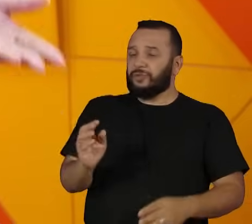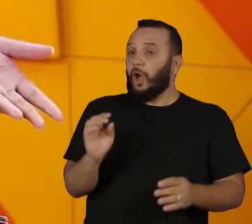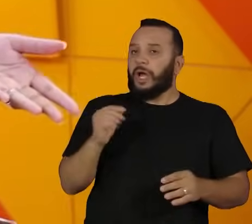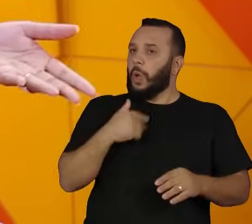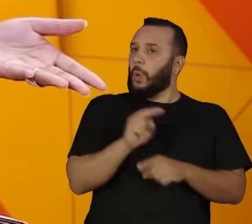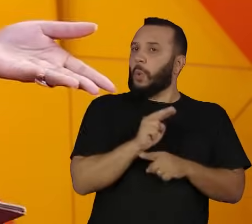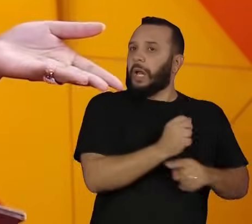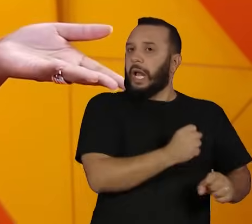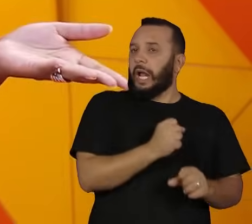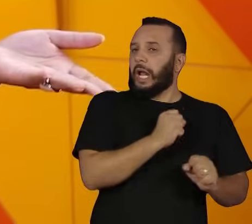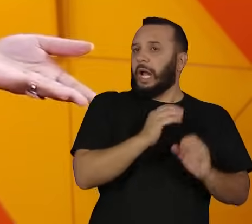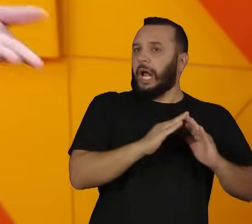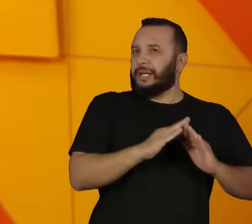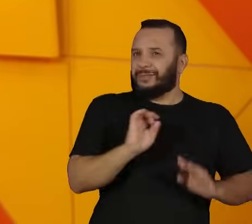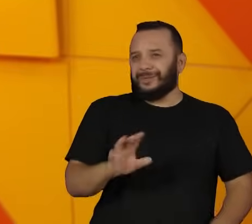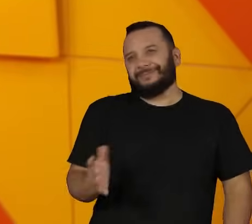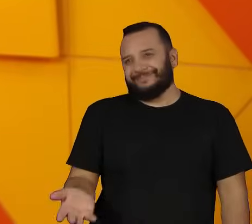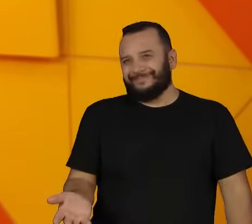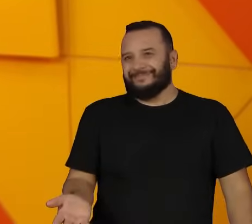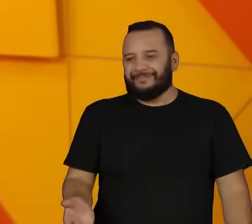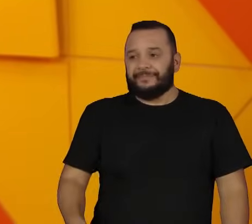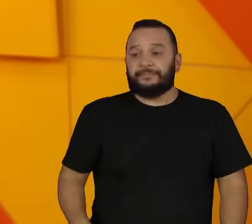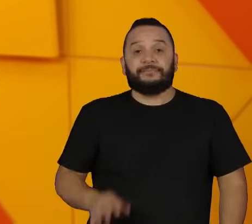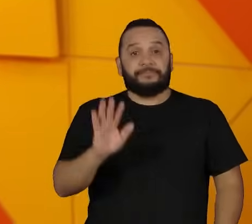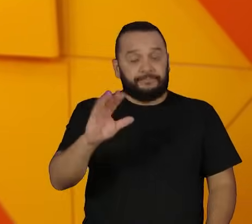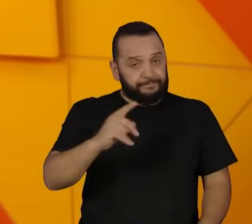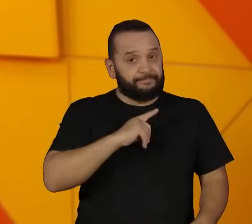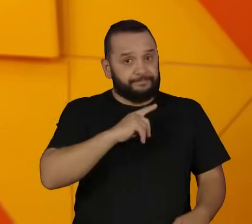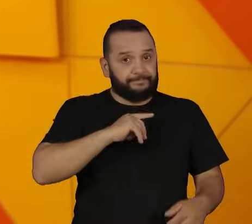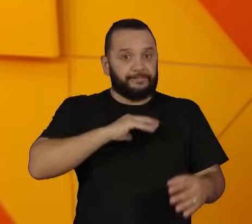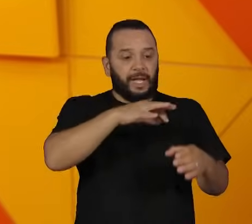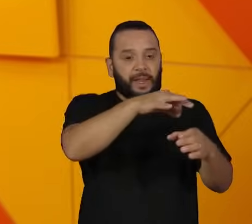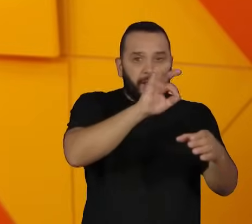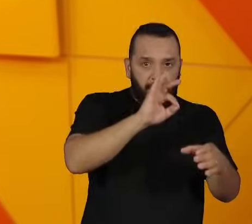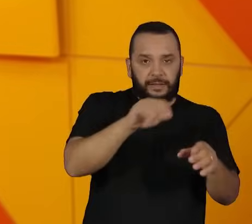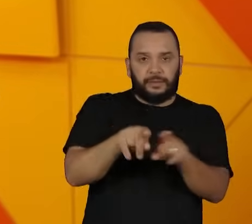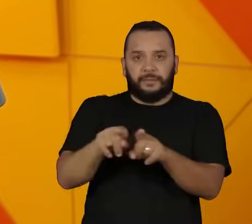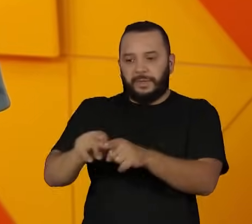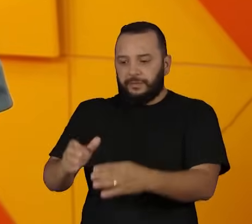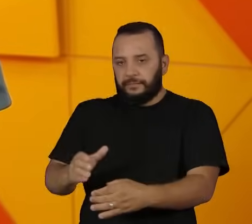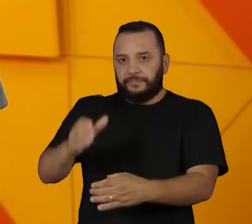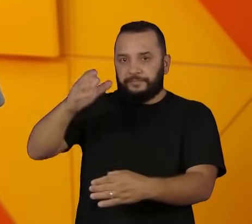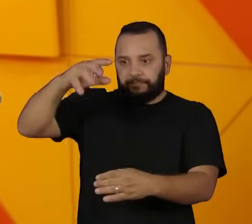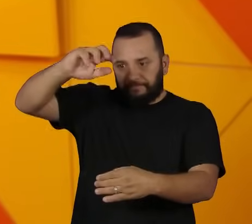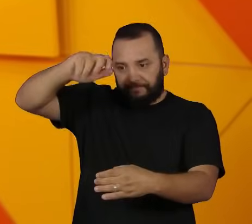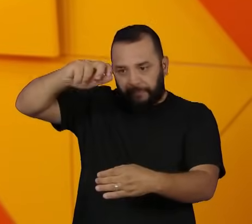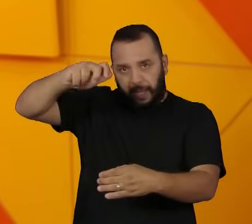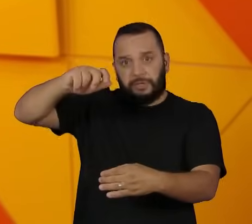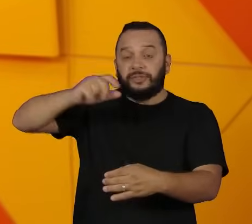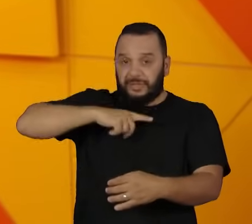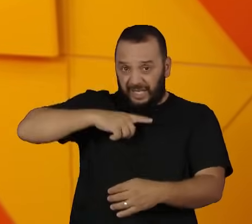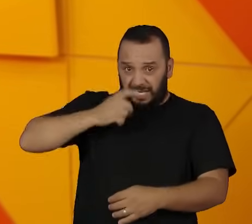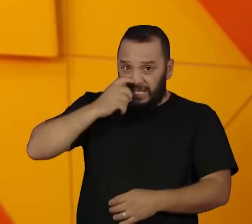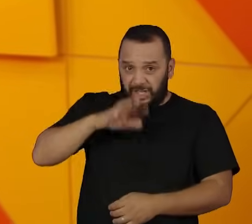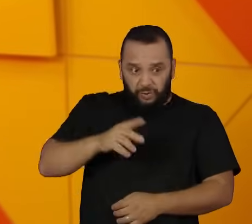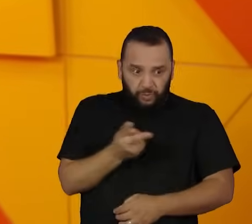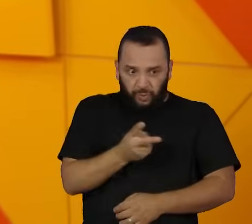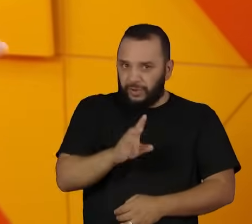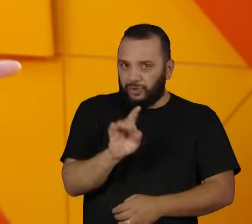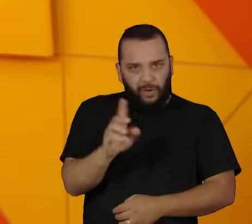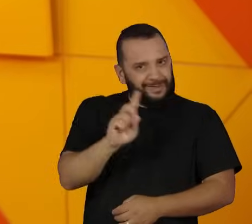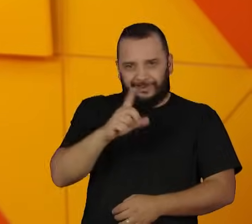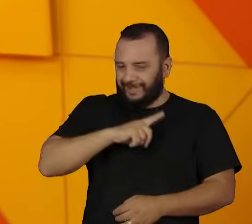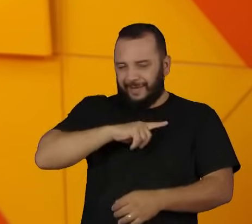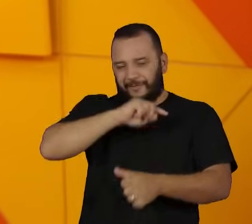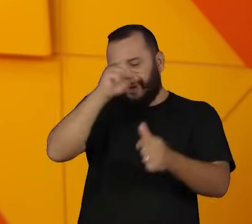Agora a gente está falando de latinha, só que nem só de latinha e garrafa PET é composto o nosso lixo. E a reciclagem também não é o